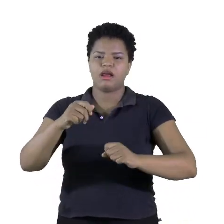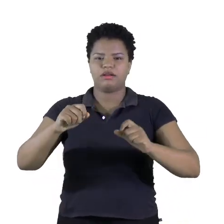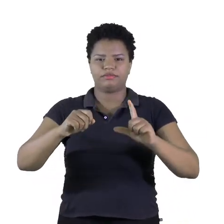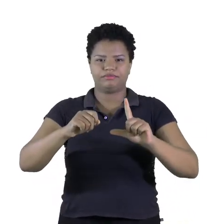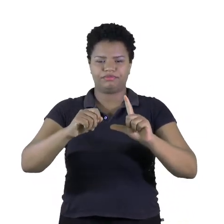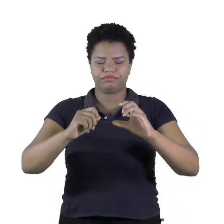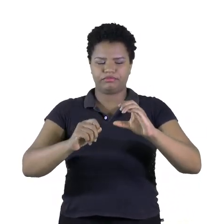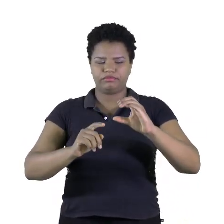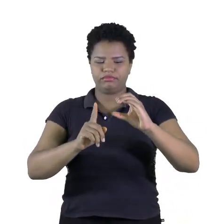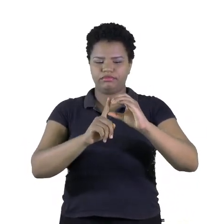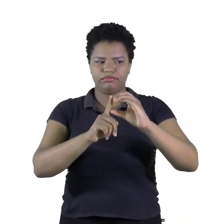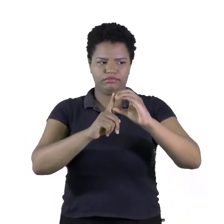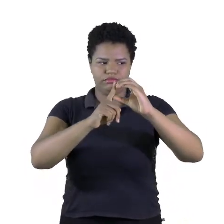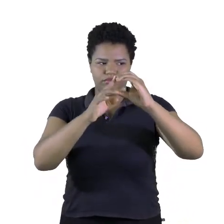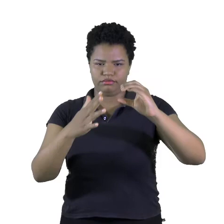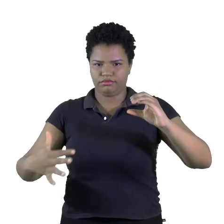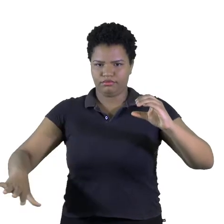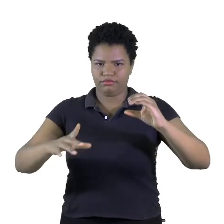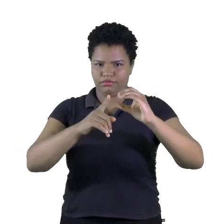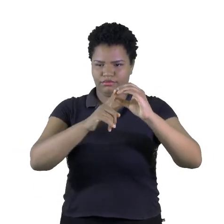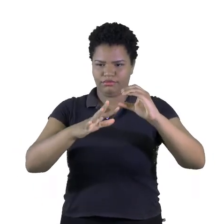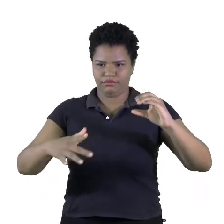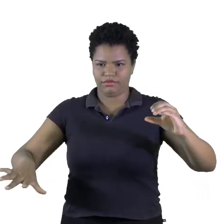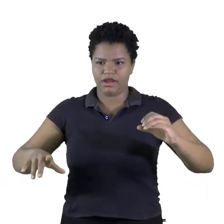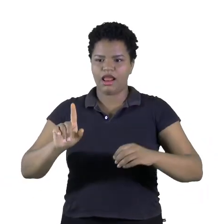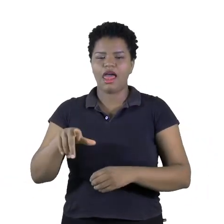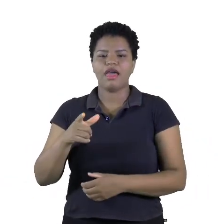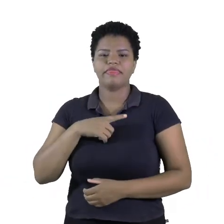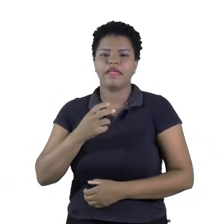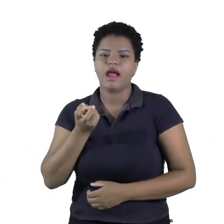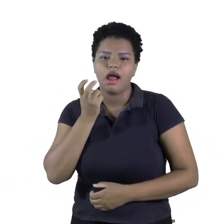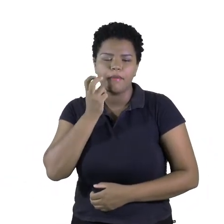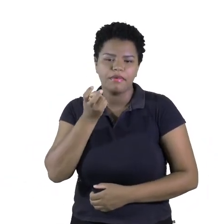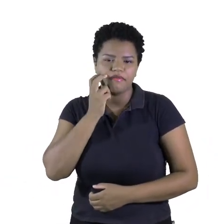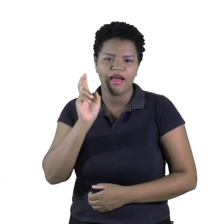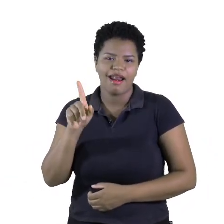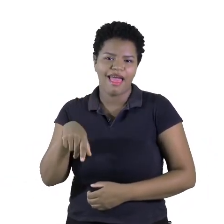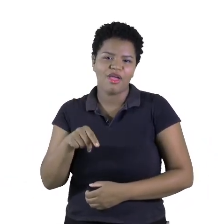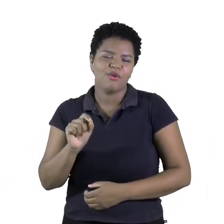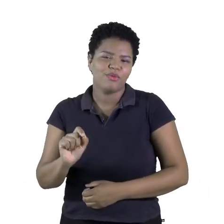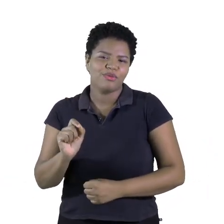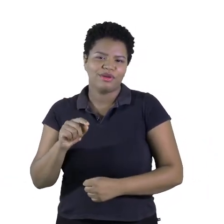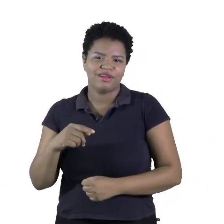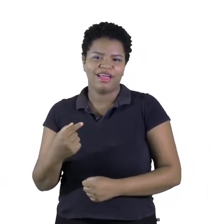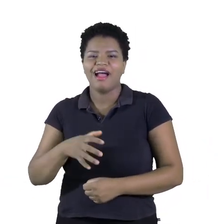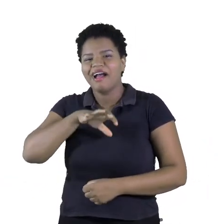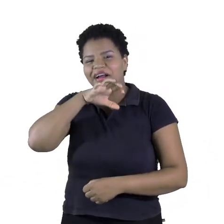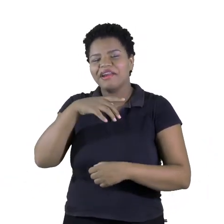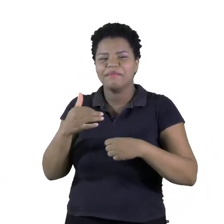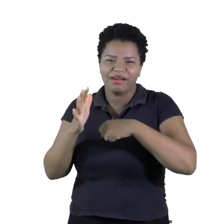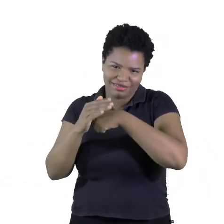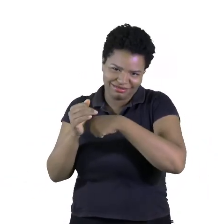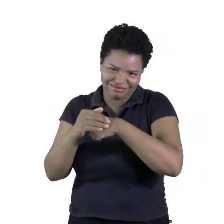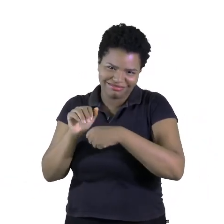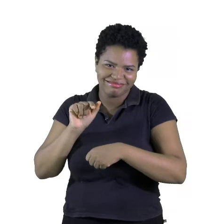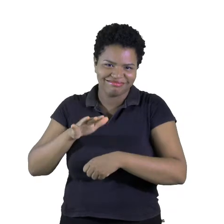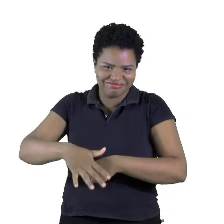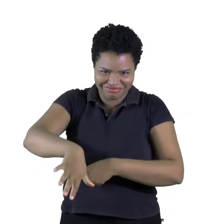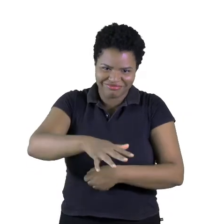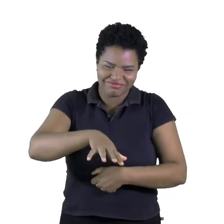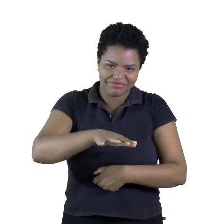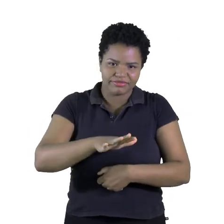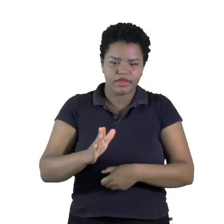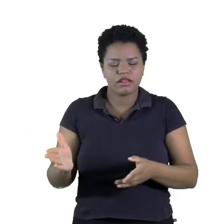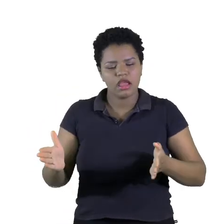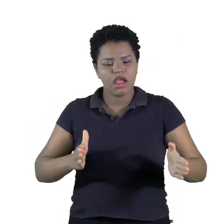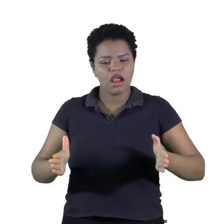nossas capivaras, que são os nossos mascotes ali. Se a gente for no Parque Sazamar e não ver uma capivara, a gente não foi lá. E durante uma época, aí, alguns